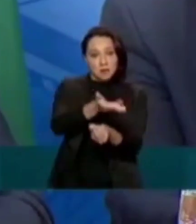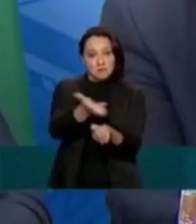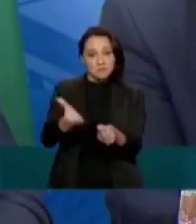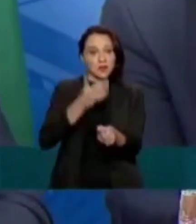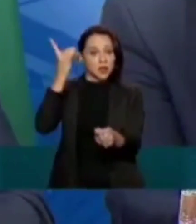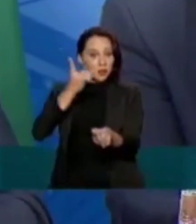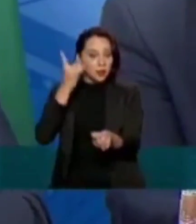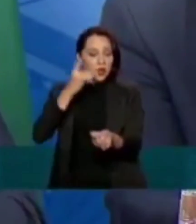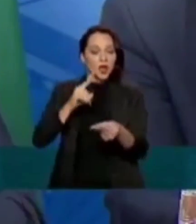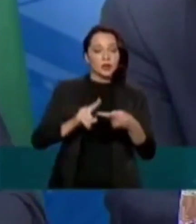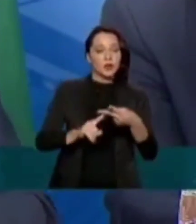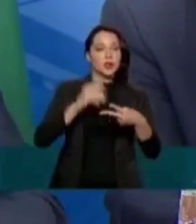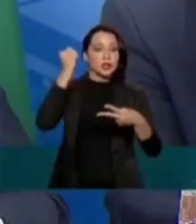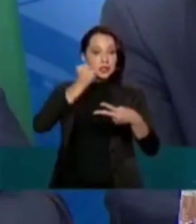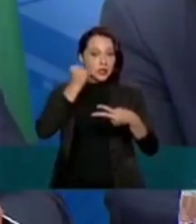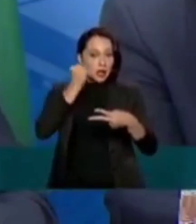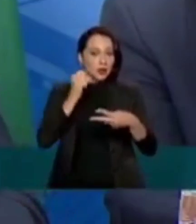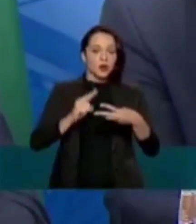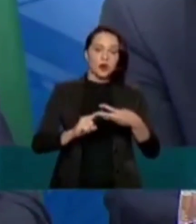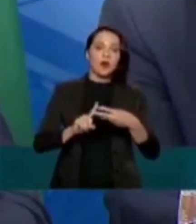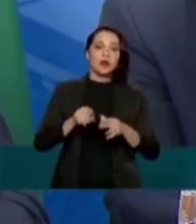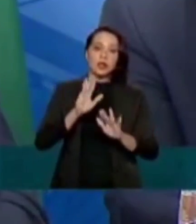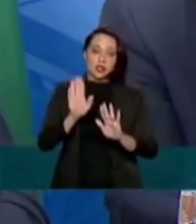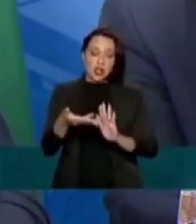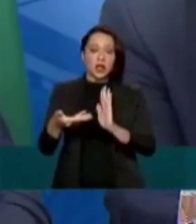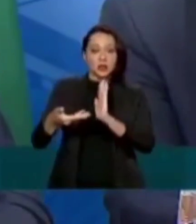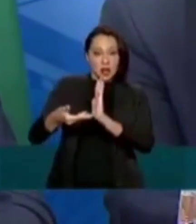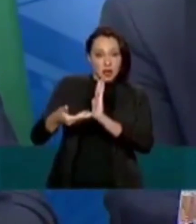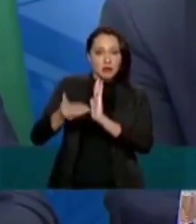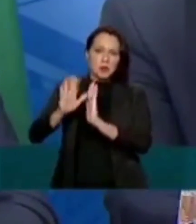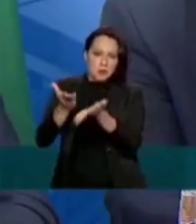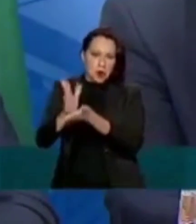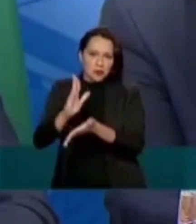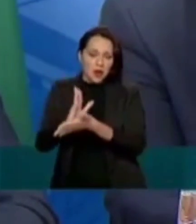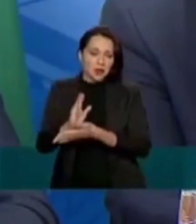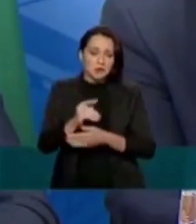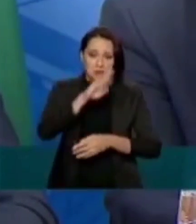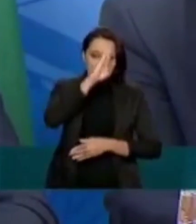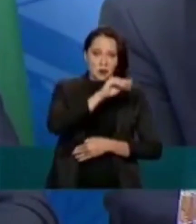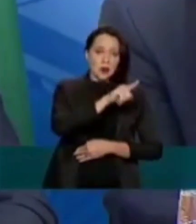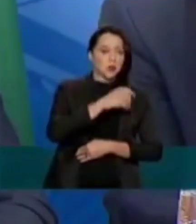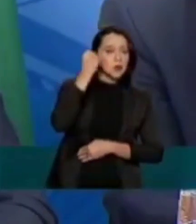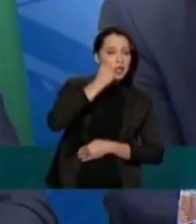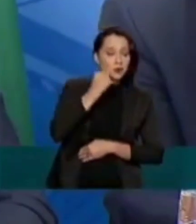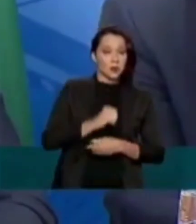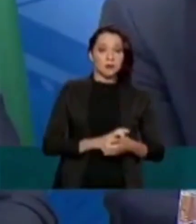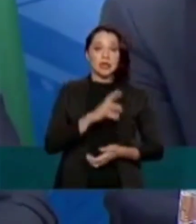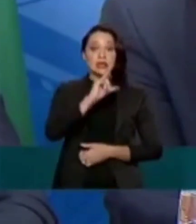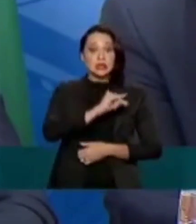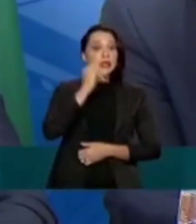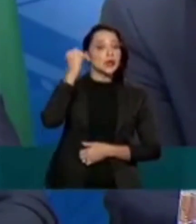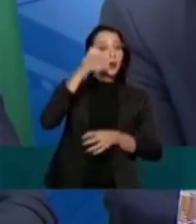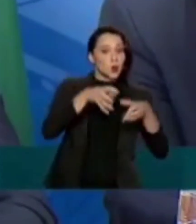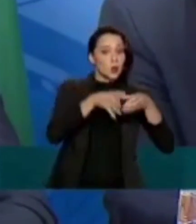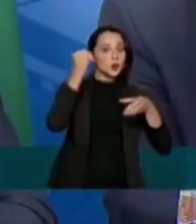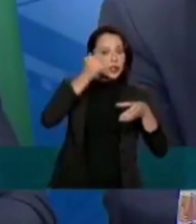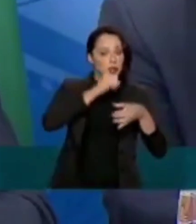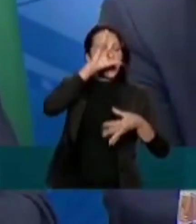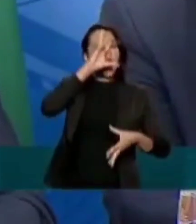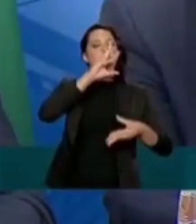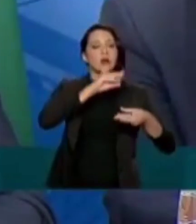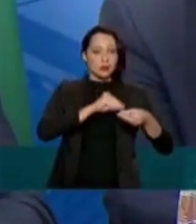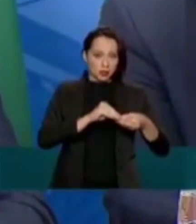e senadores, mais senadores que na Câmara já foi aprovado o projeto, em havendo entendimento por parte dos senhores